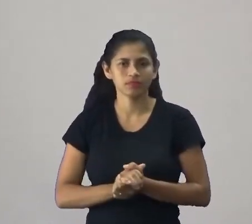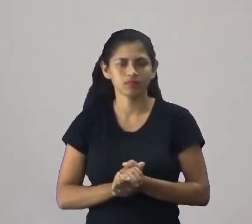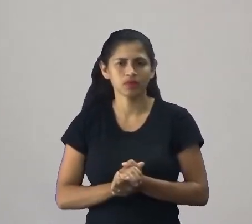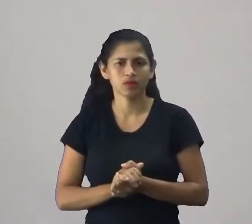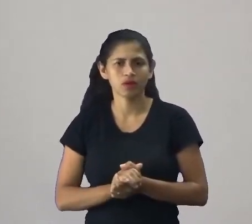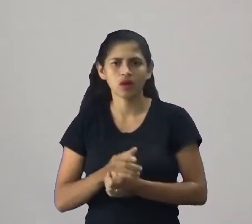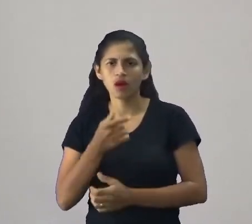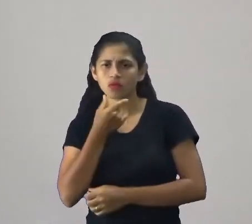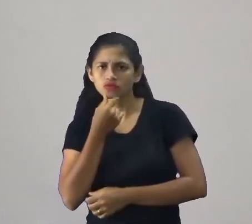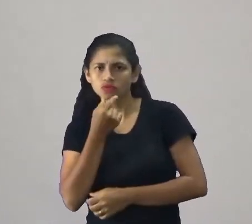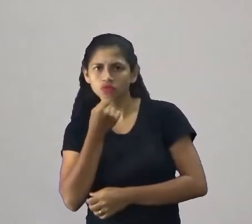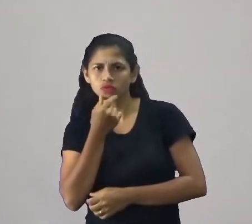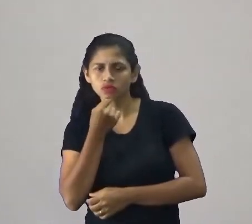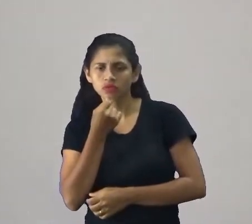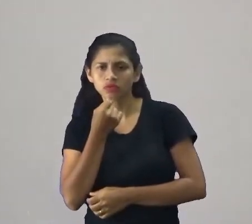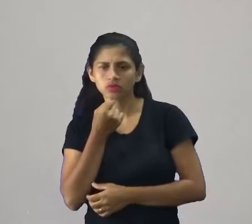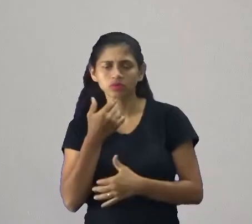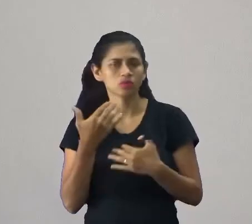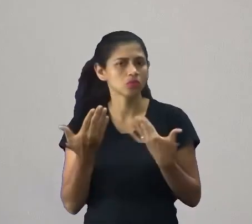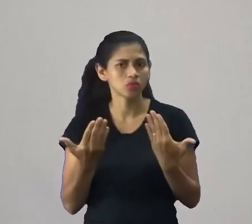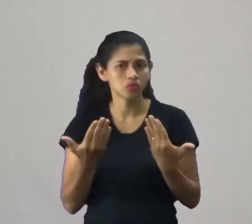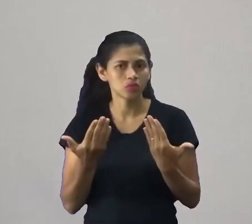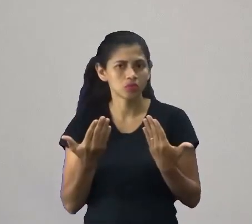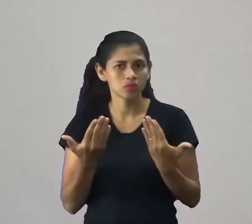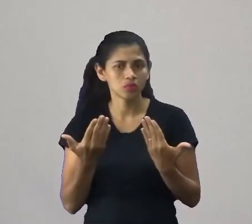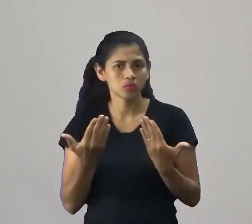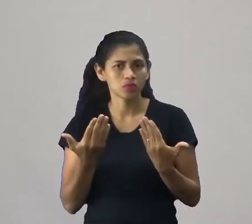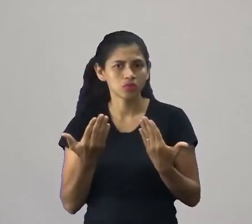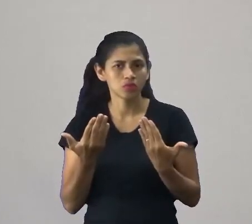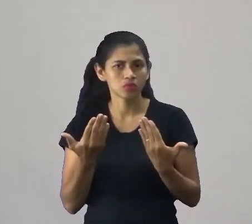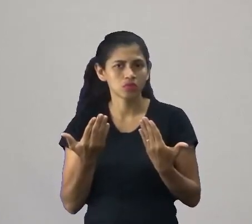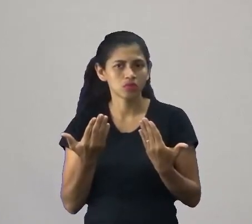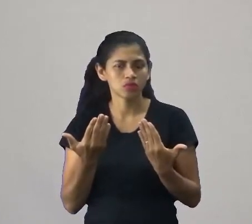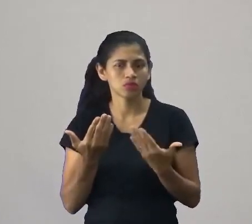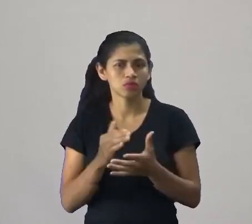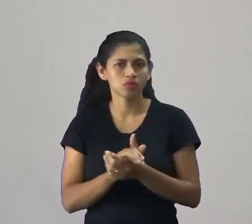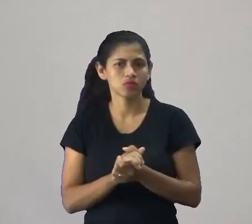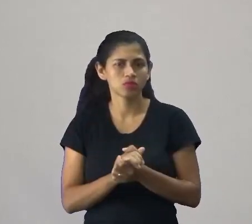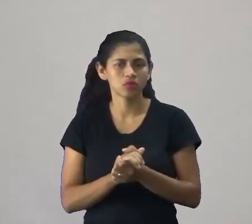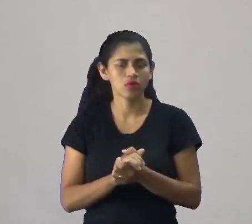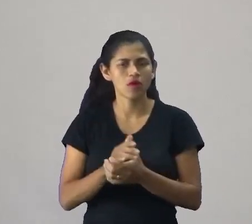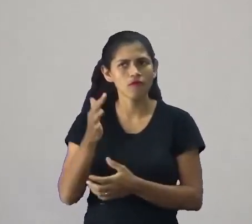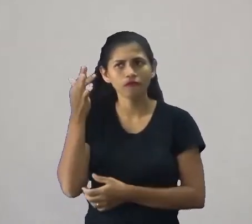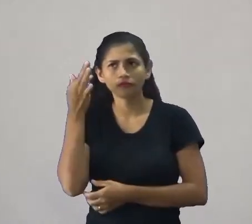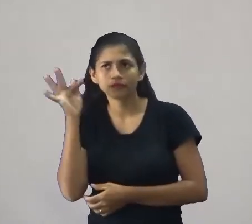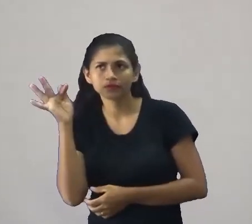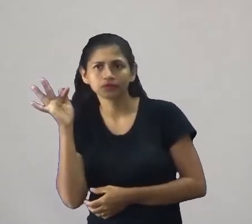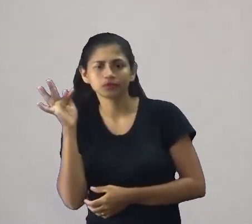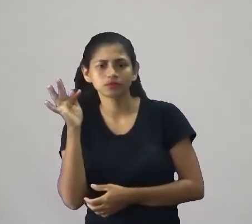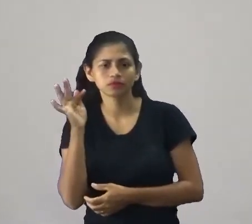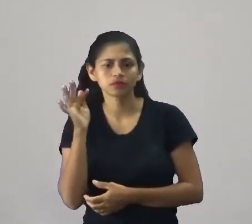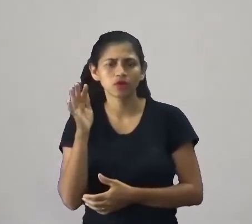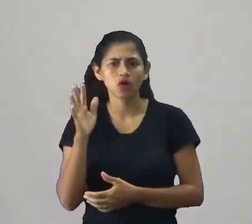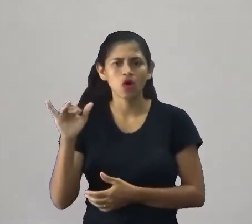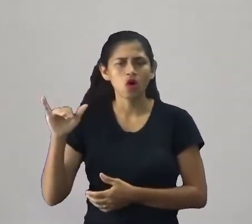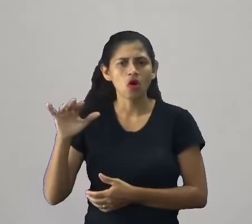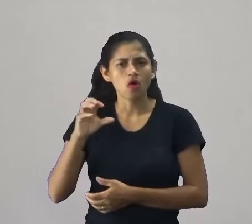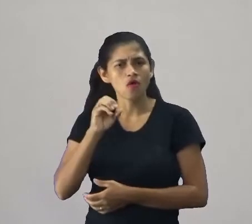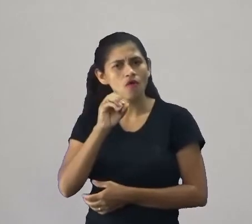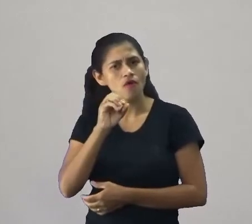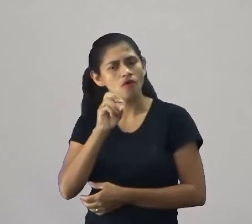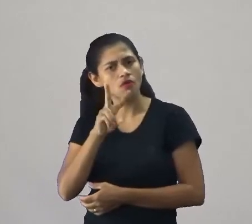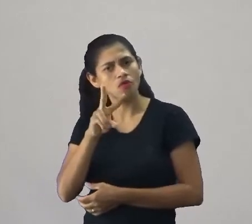vão voar? Porque o aspecto do voar é tão simbólico, filosofia, é tão... Voar